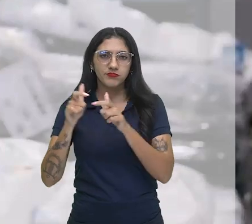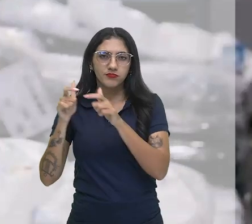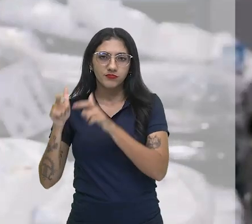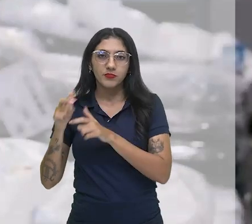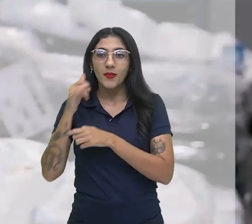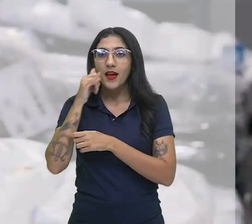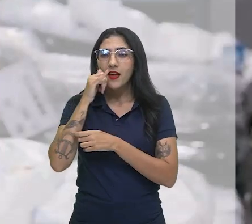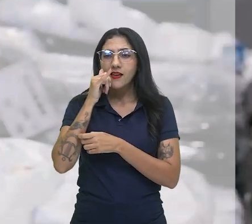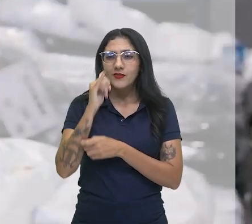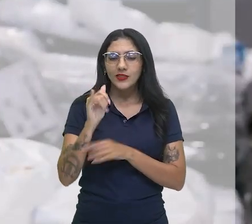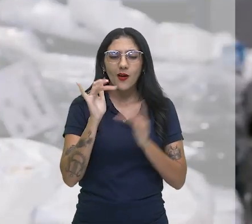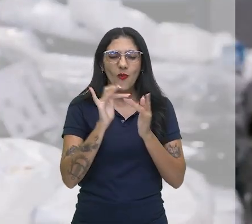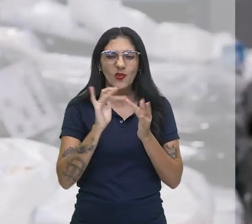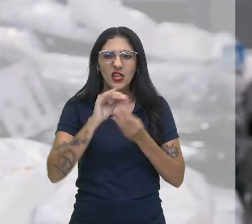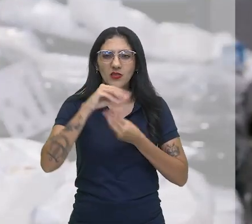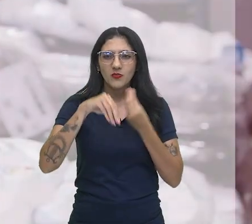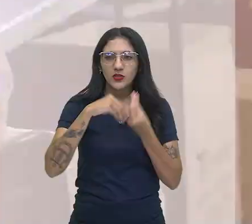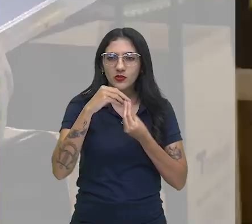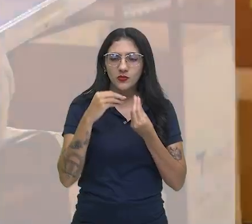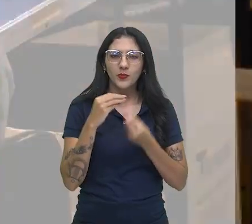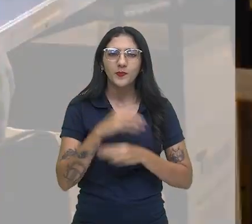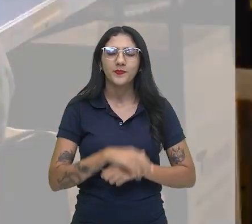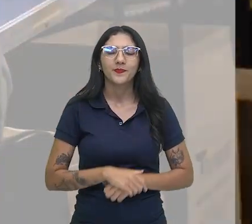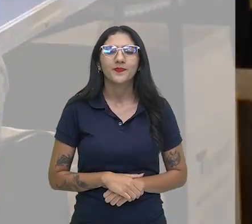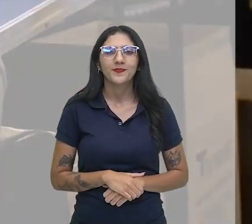evitar contaminação, para de injeção e essas coisas.